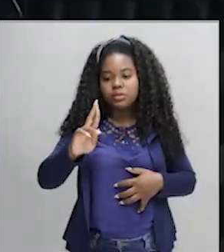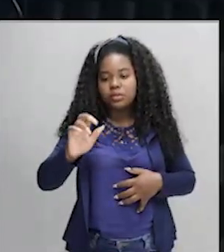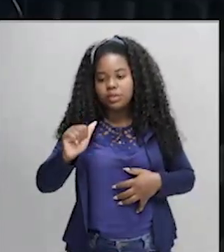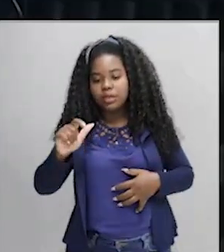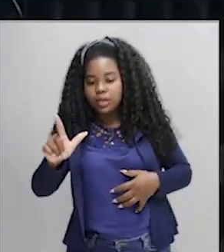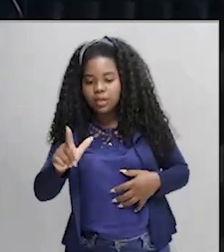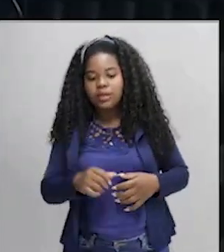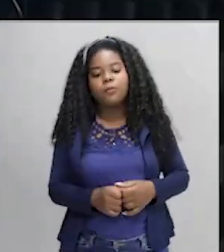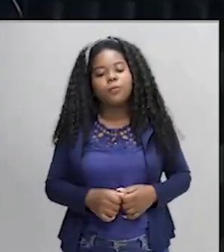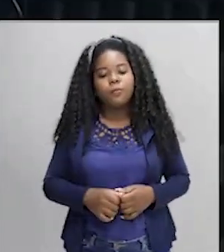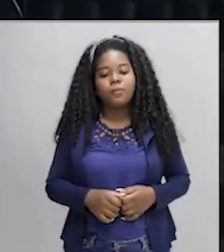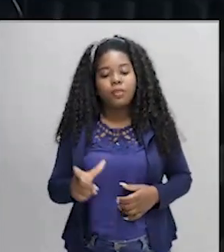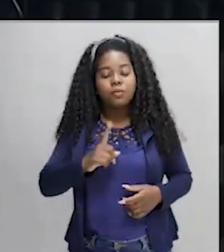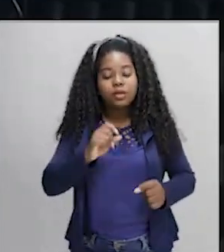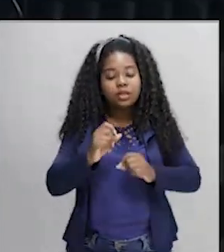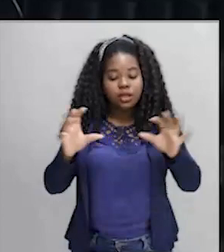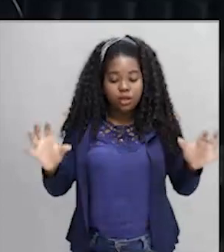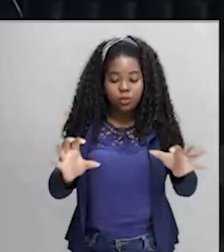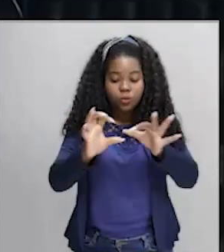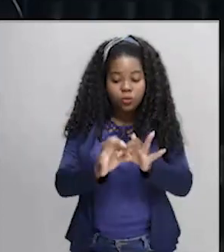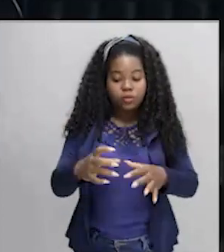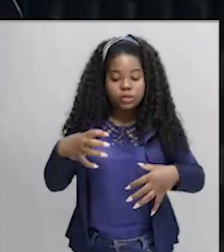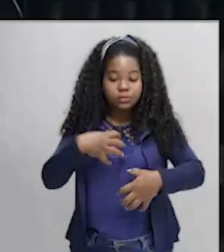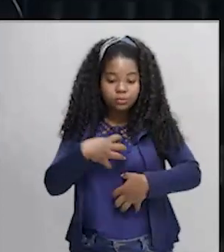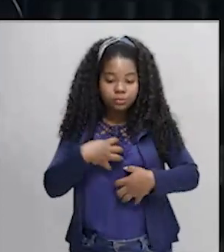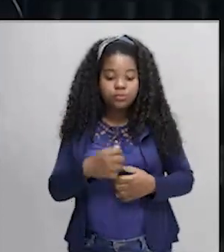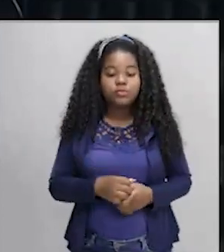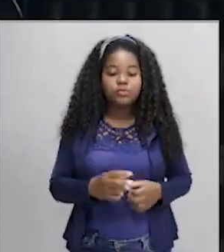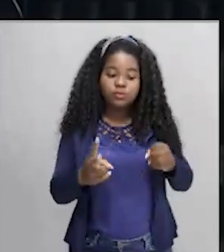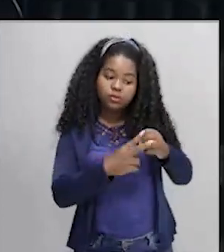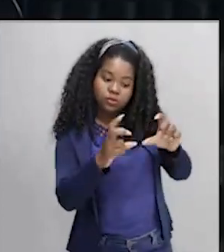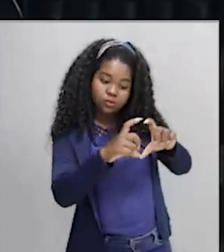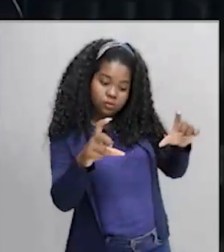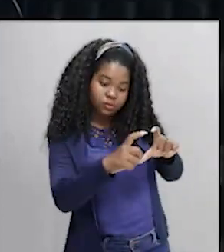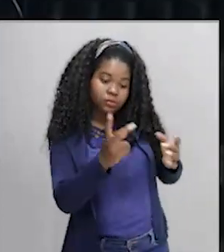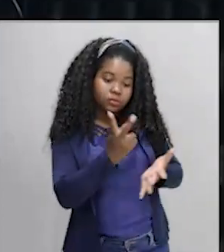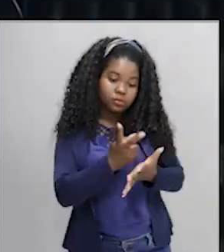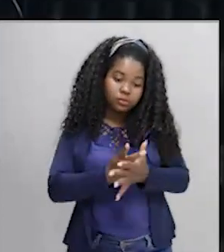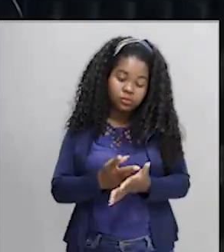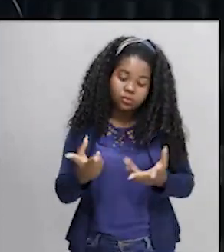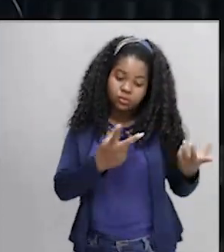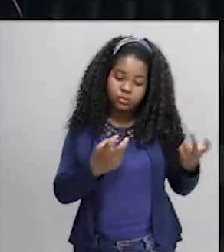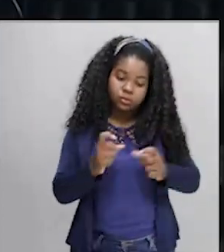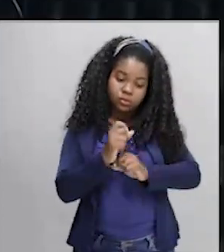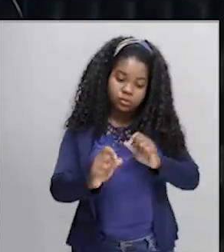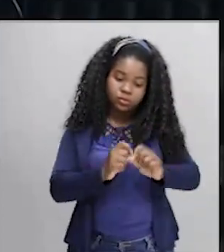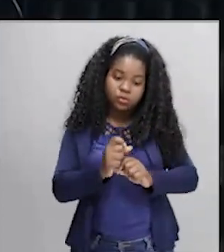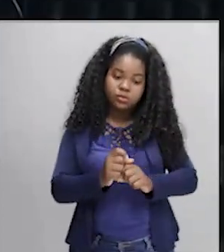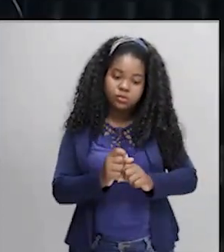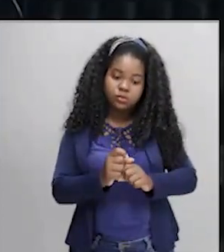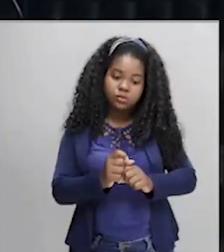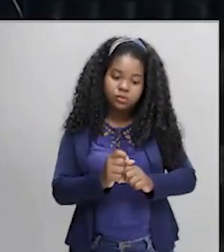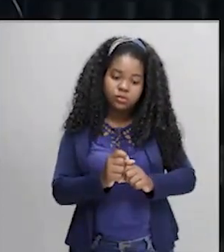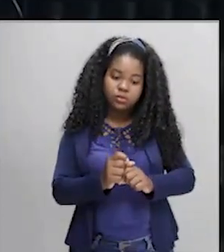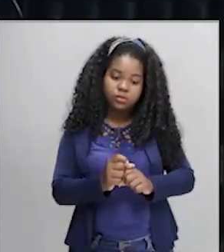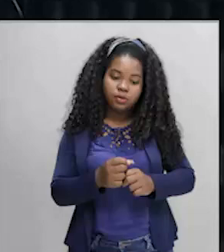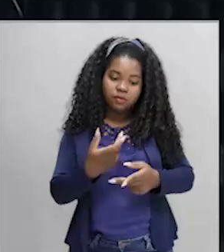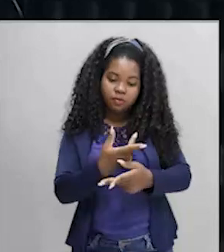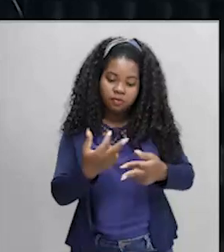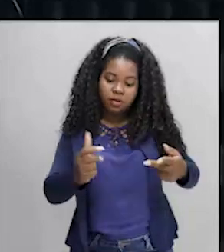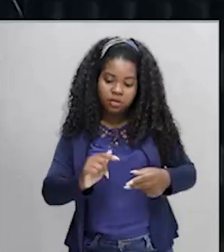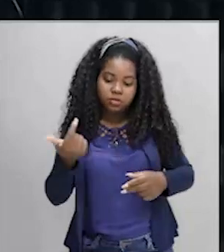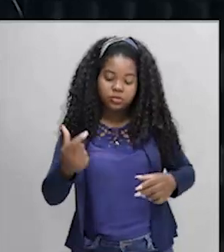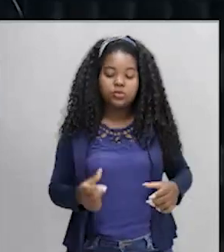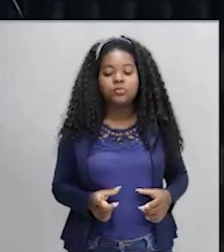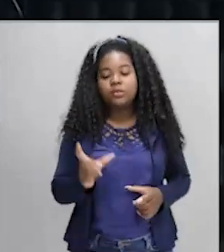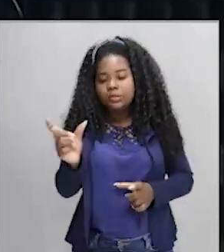juntas têm esse significado. Então, quando nós falamos de verbo frasal, a gente sempre vai analisar o conjunto das palavras e não a